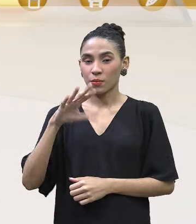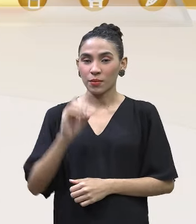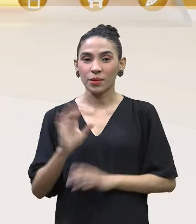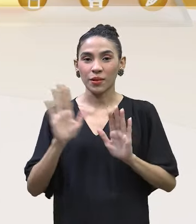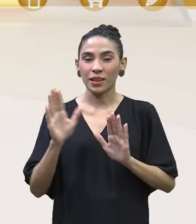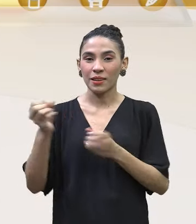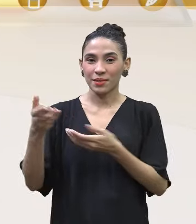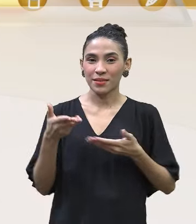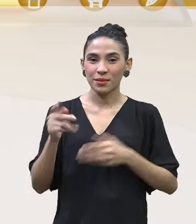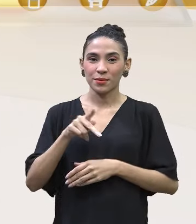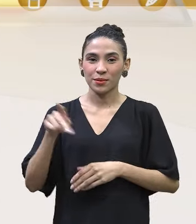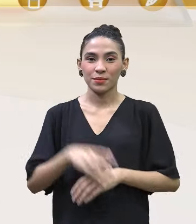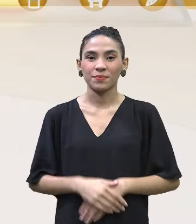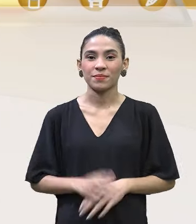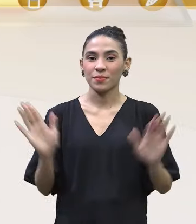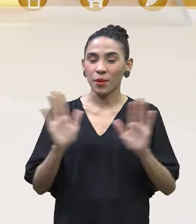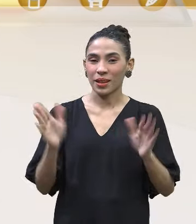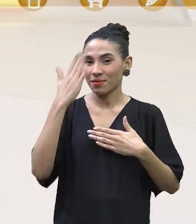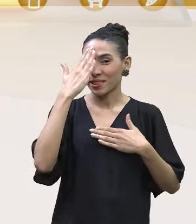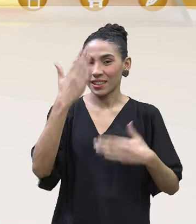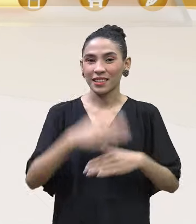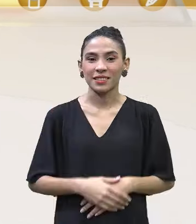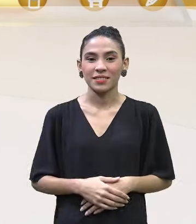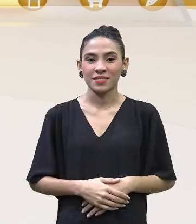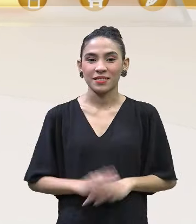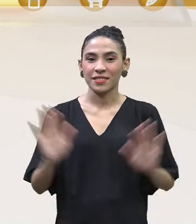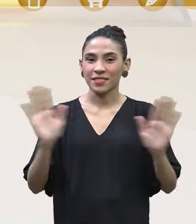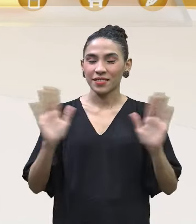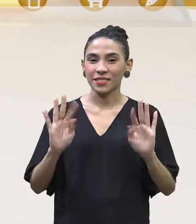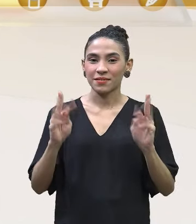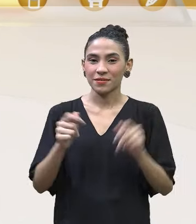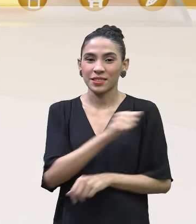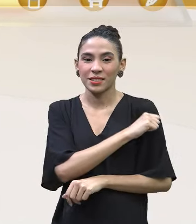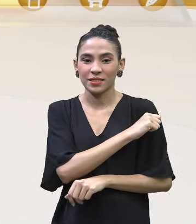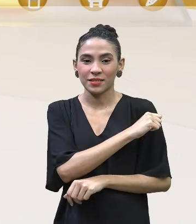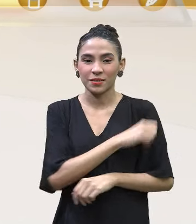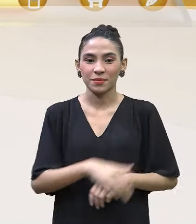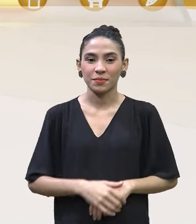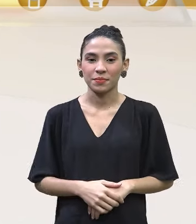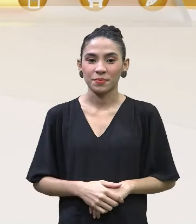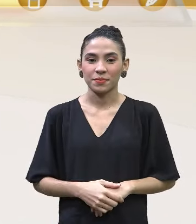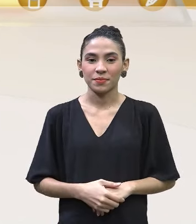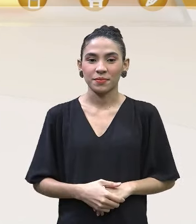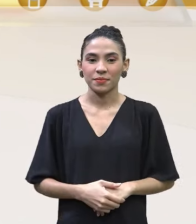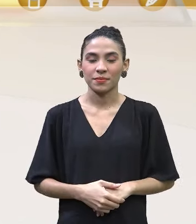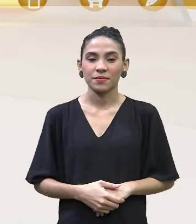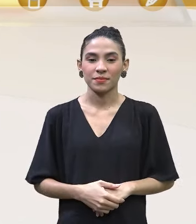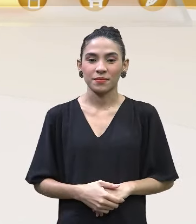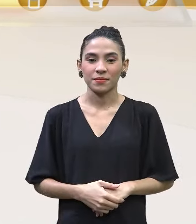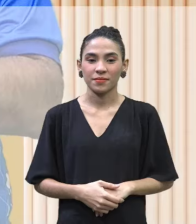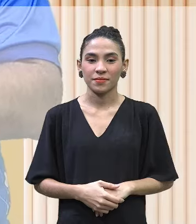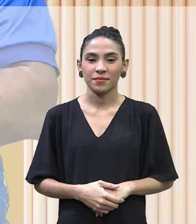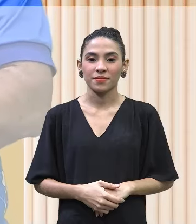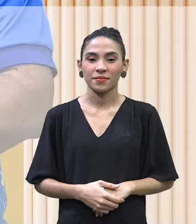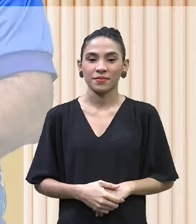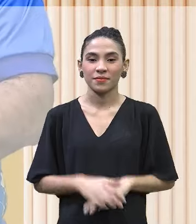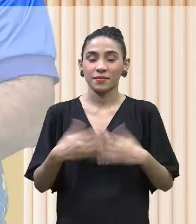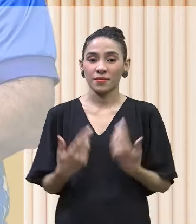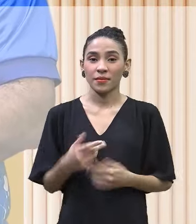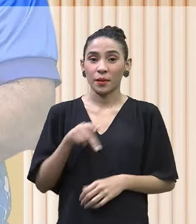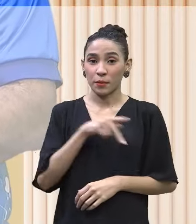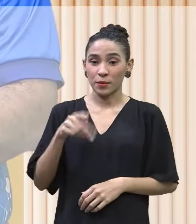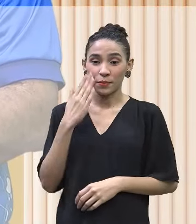bem-vindo Olá professora Obrigado Olá meus queridos alunos é uma satisfação imensa estar aqui novamente com vocês aqui quem vos